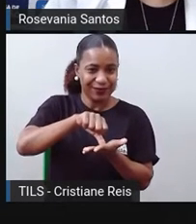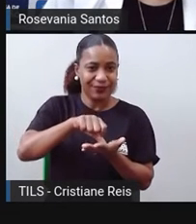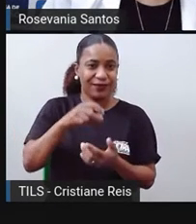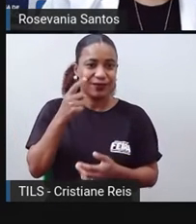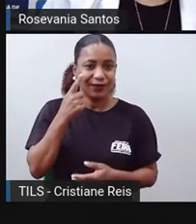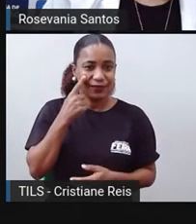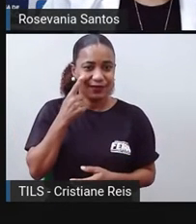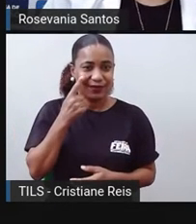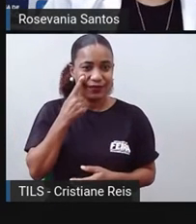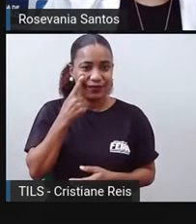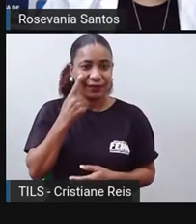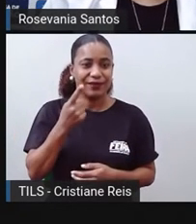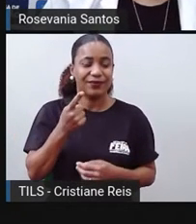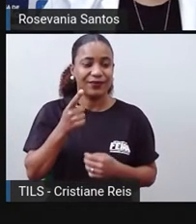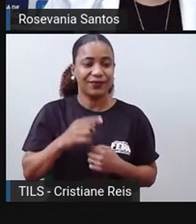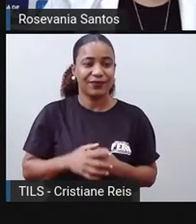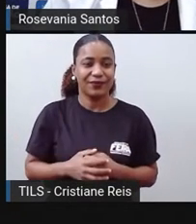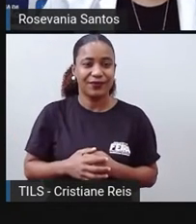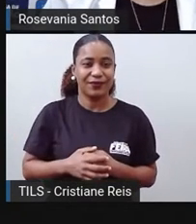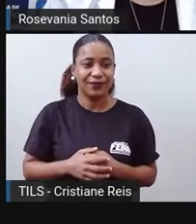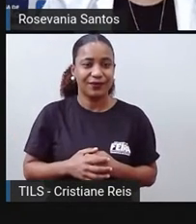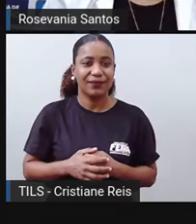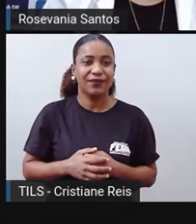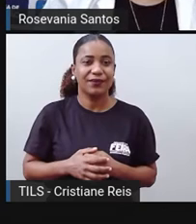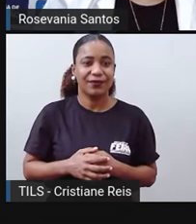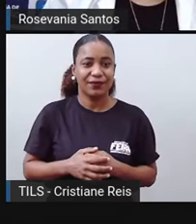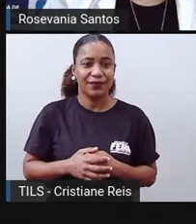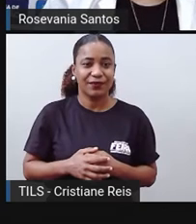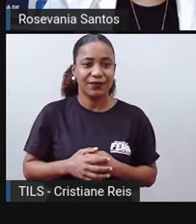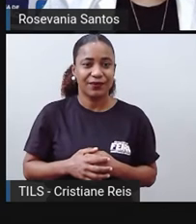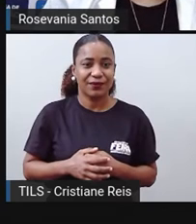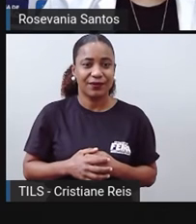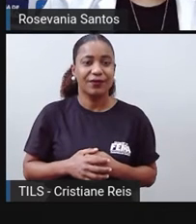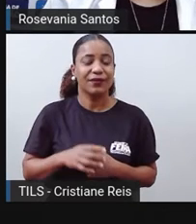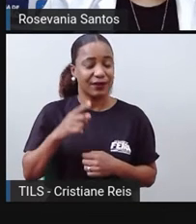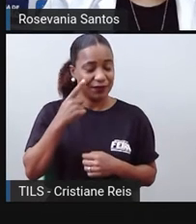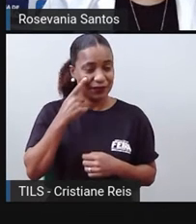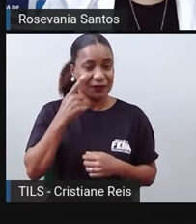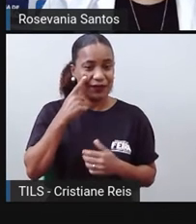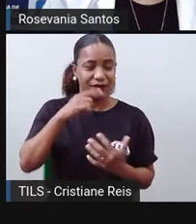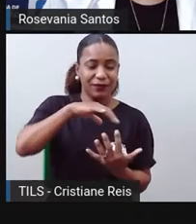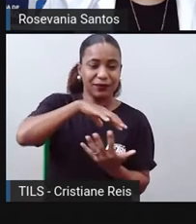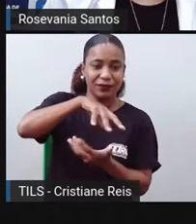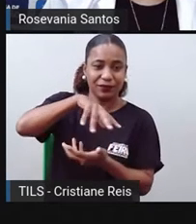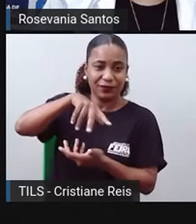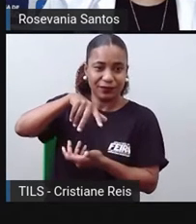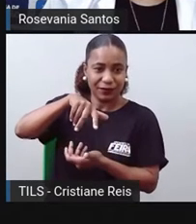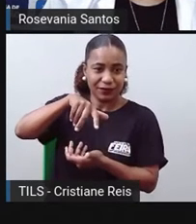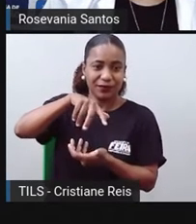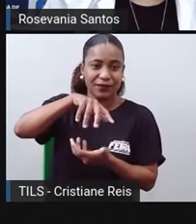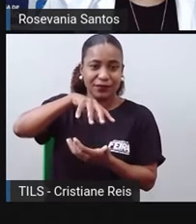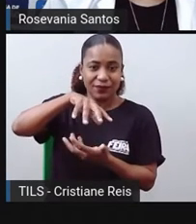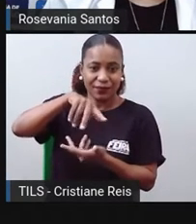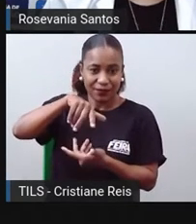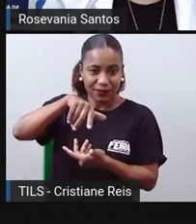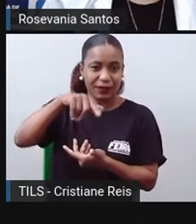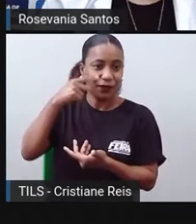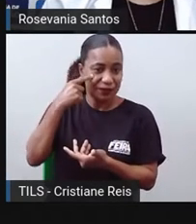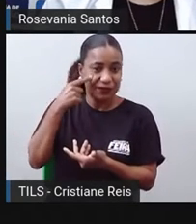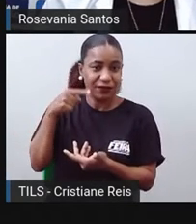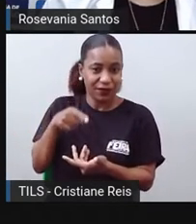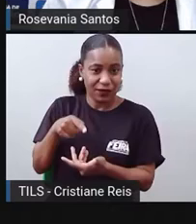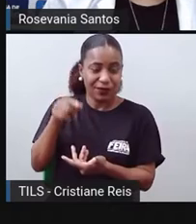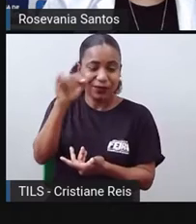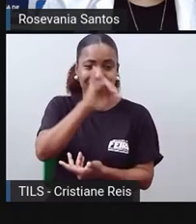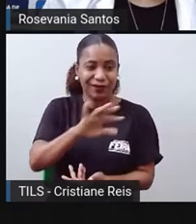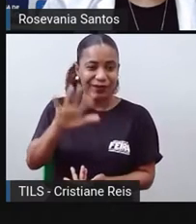pouquinho, né, o próprio planeta Terra tem um pouquinho essa inclinação, justamente para pegar essas características aí. O